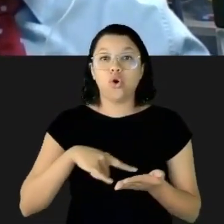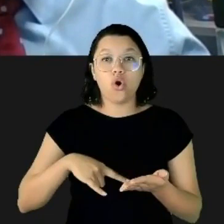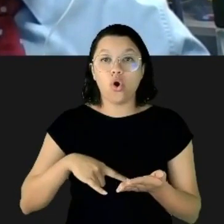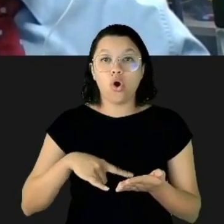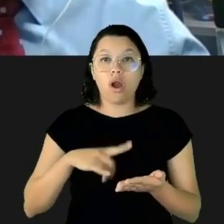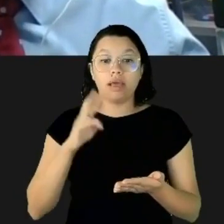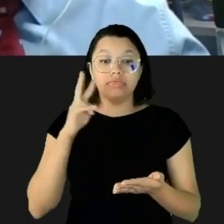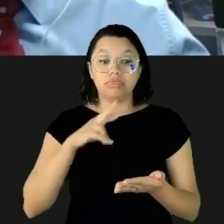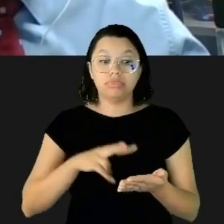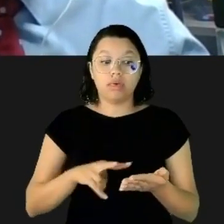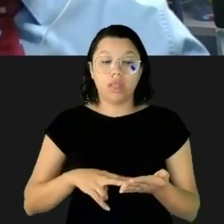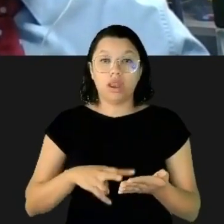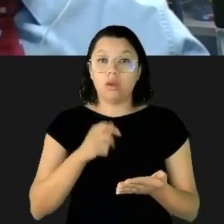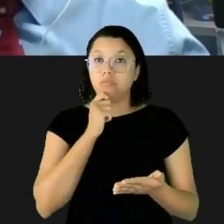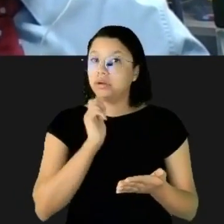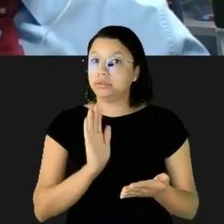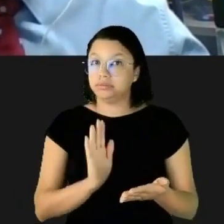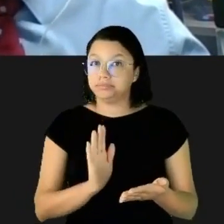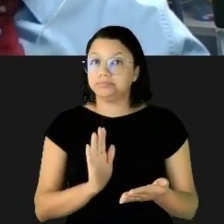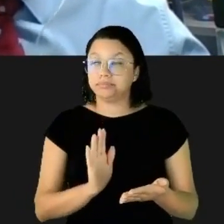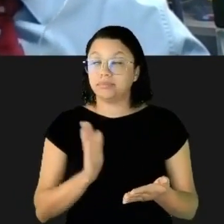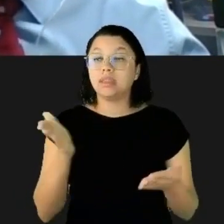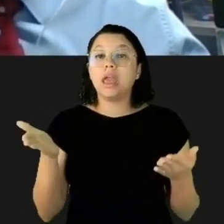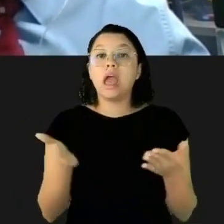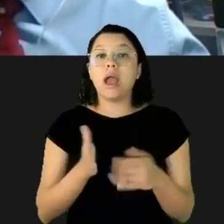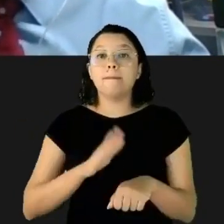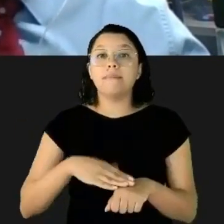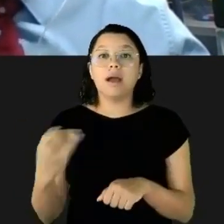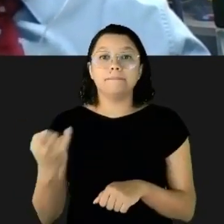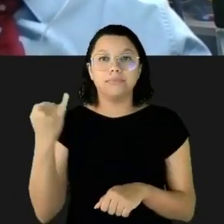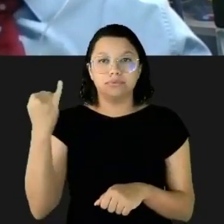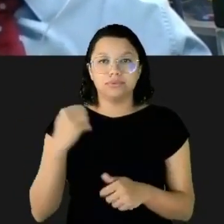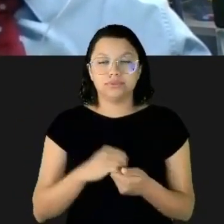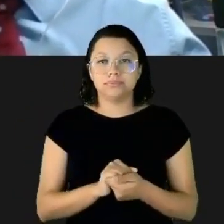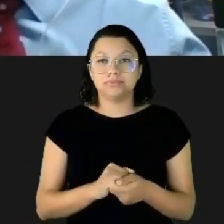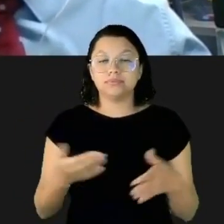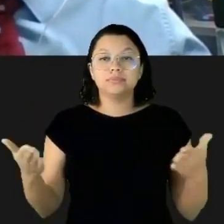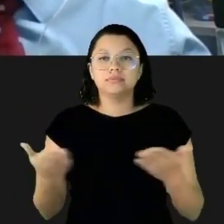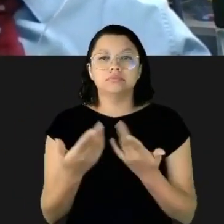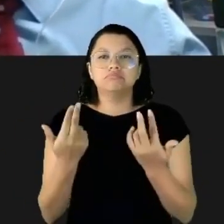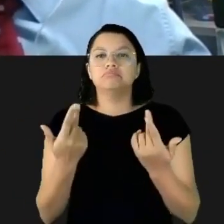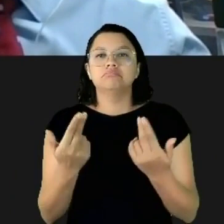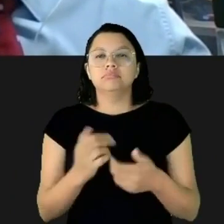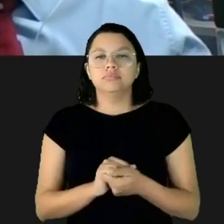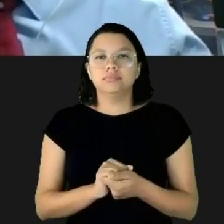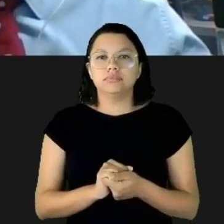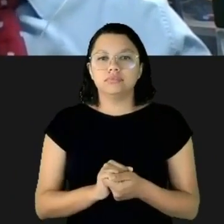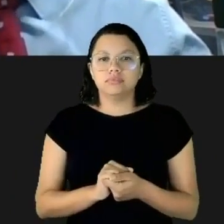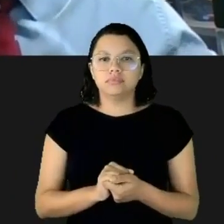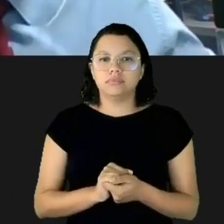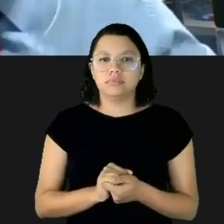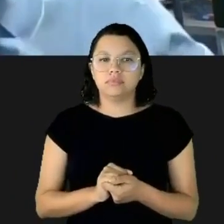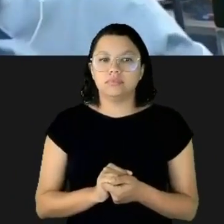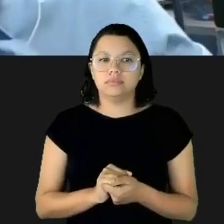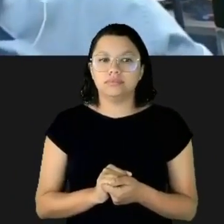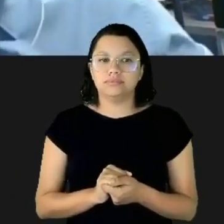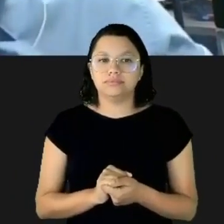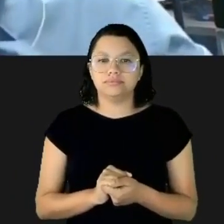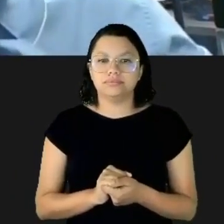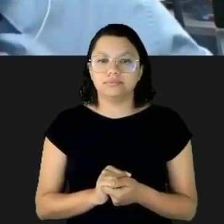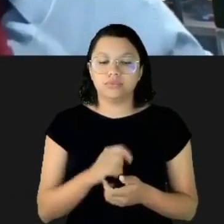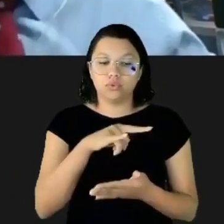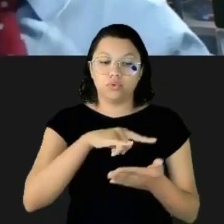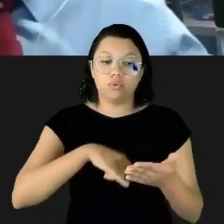documentos não lidos esse é o mais importante esse aqui equivale esse documento